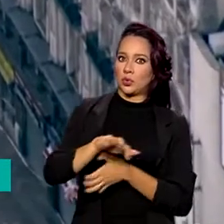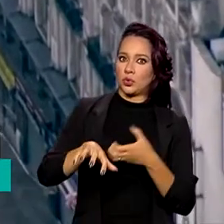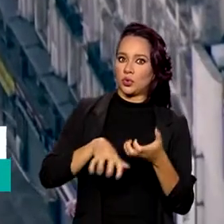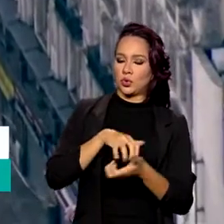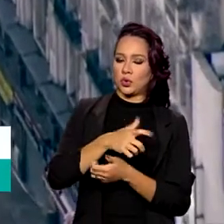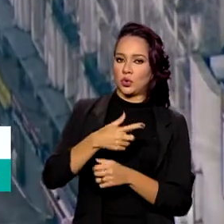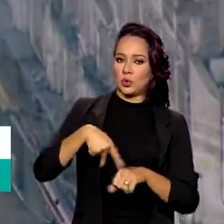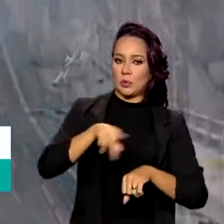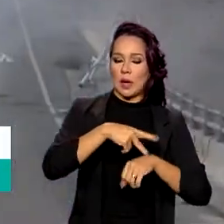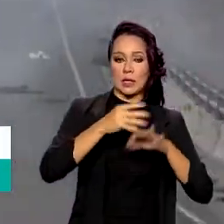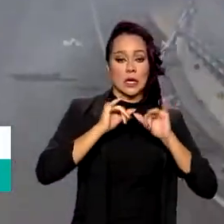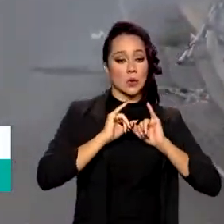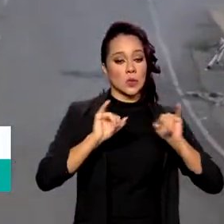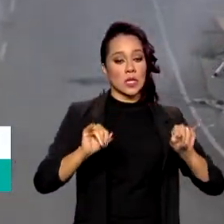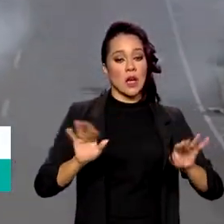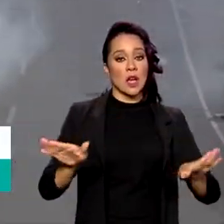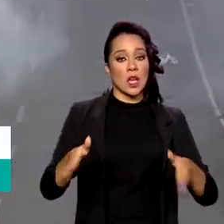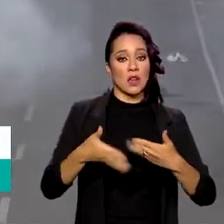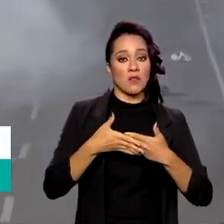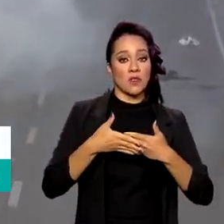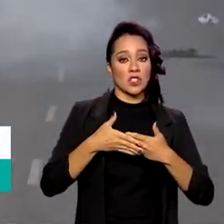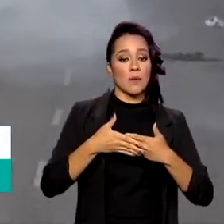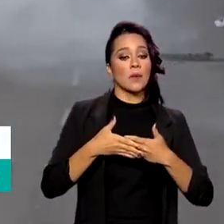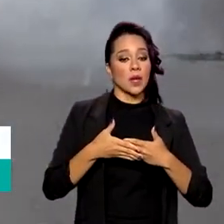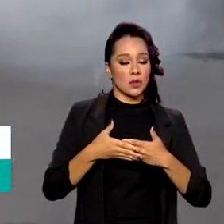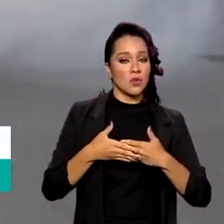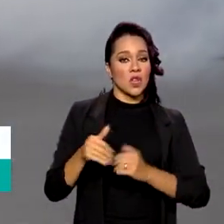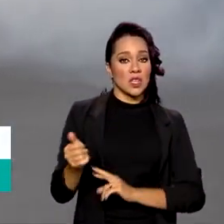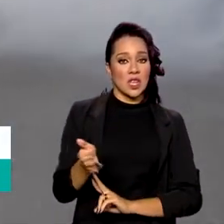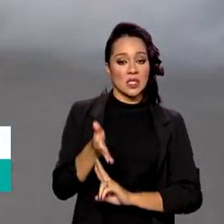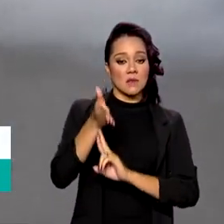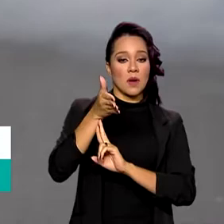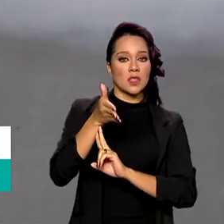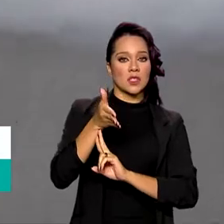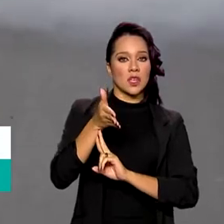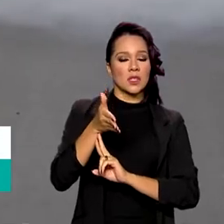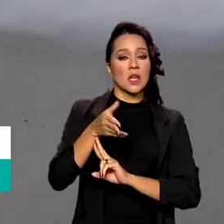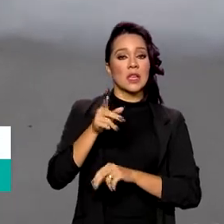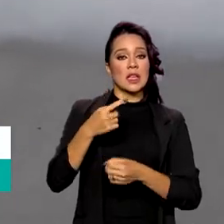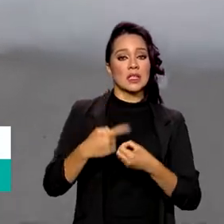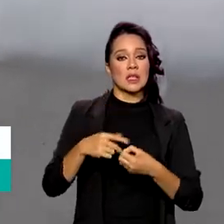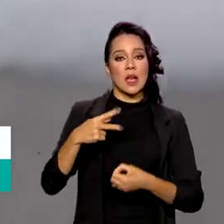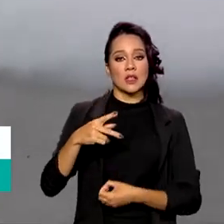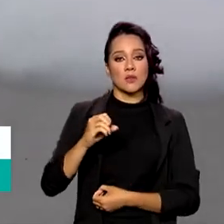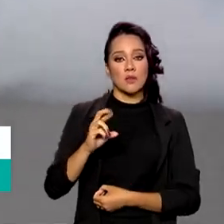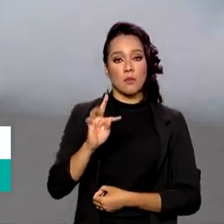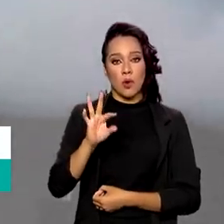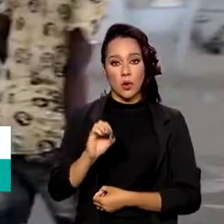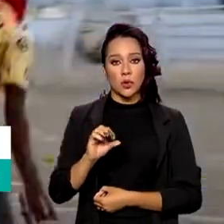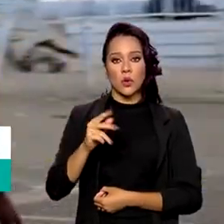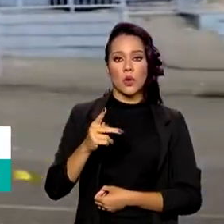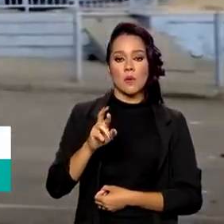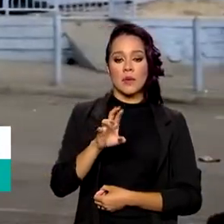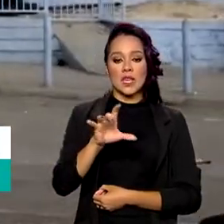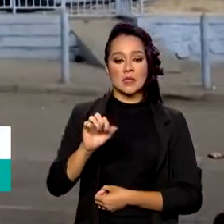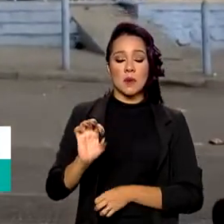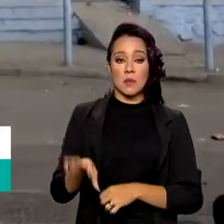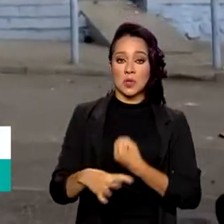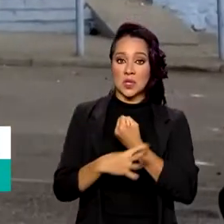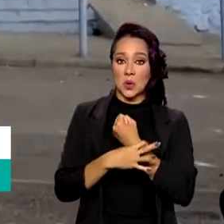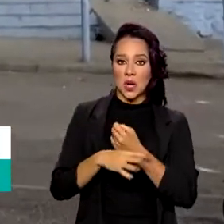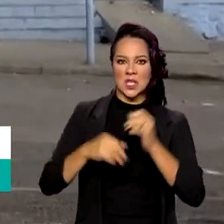vários países anunciarem o fechamento temporário das suas embaixadas em Porto Príncipe por razões de segurança